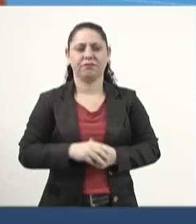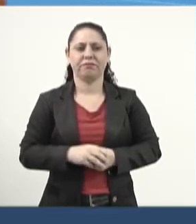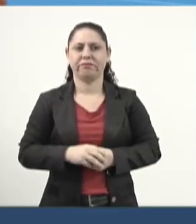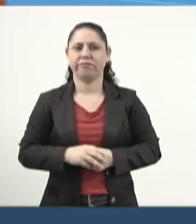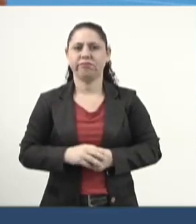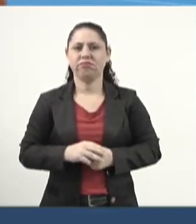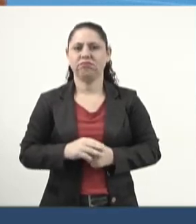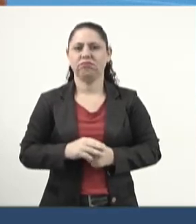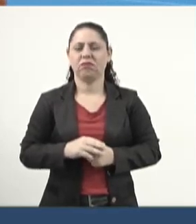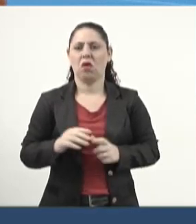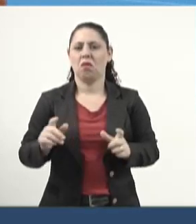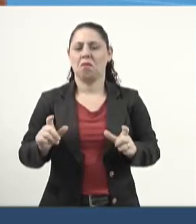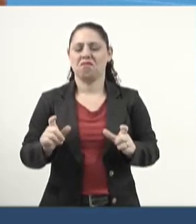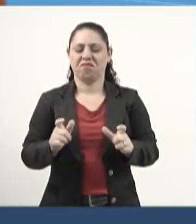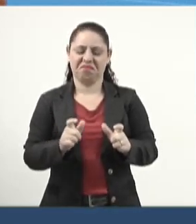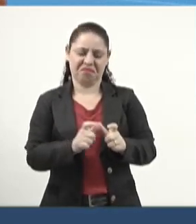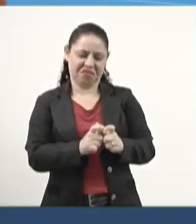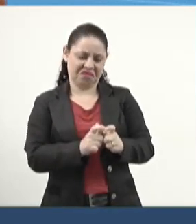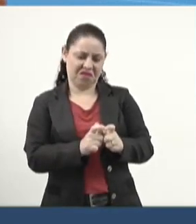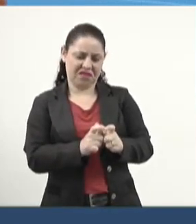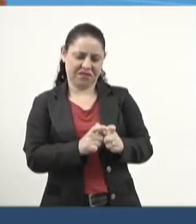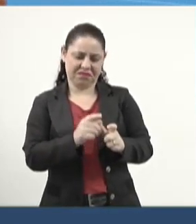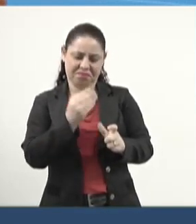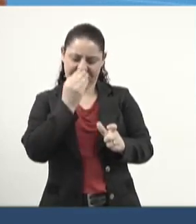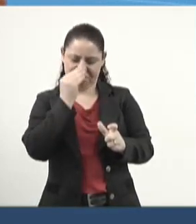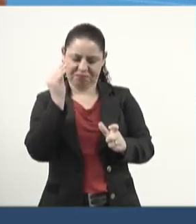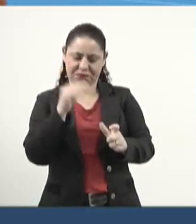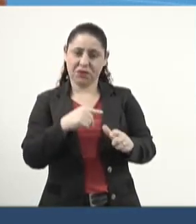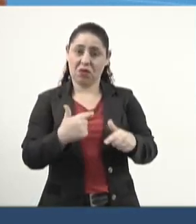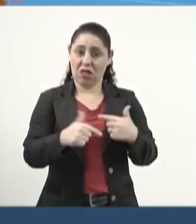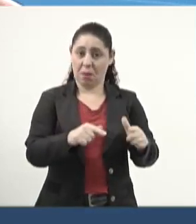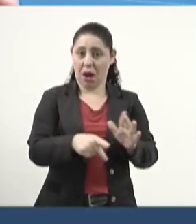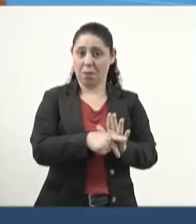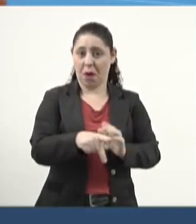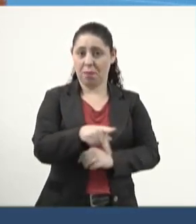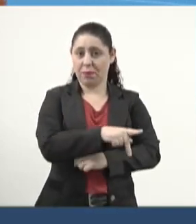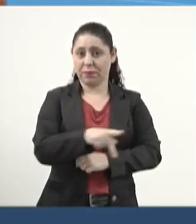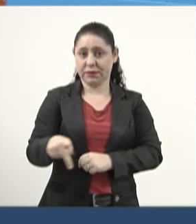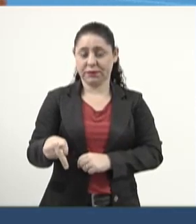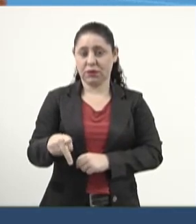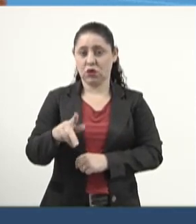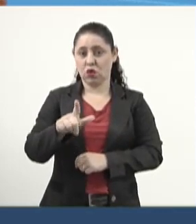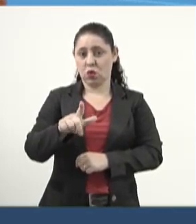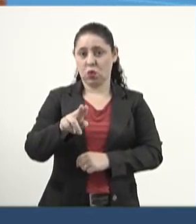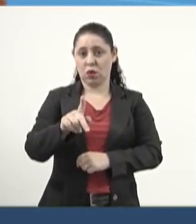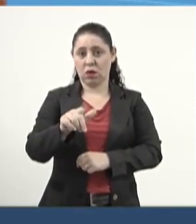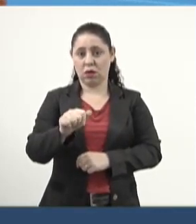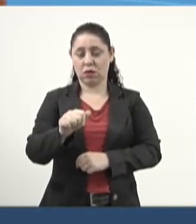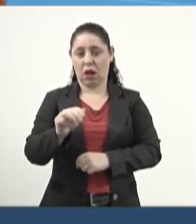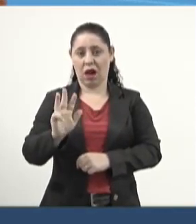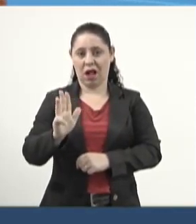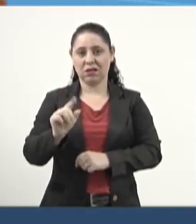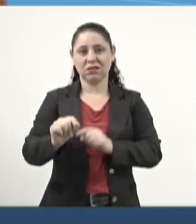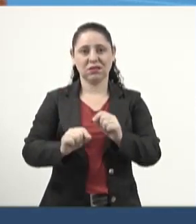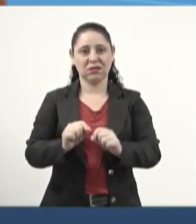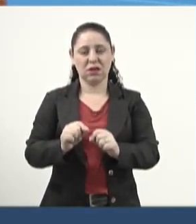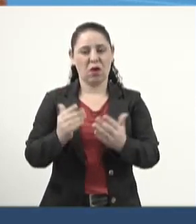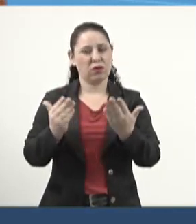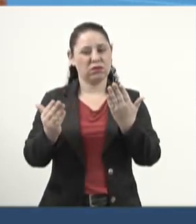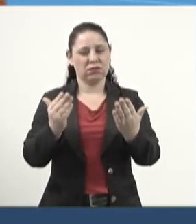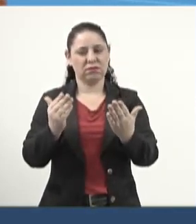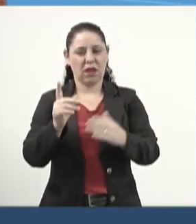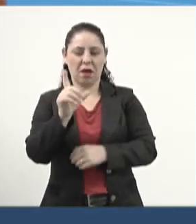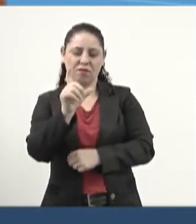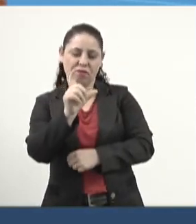desmerecer ou minimizar o trabalho que vem sendo feito pelo presidente Lula, comparando o que ele gastou